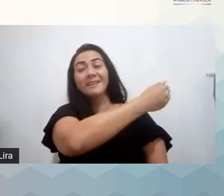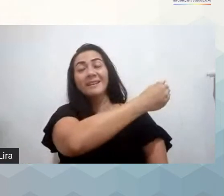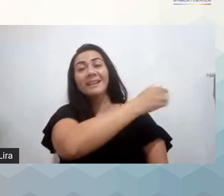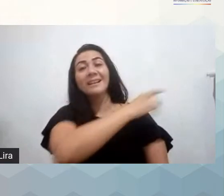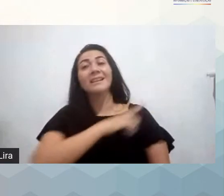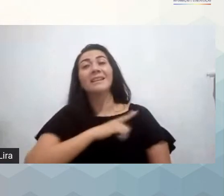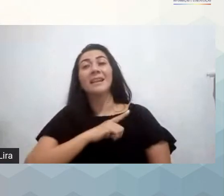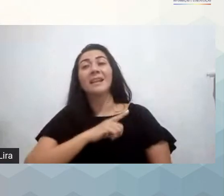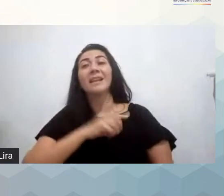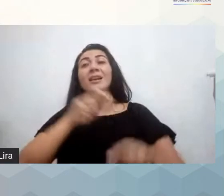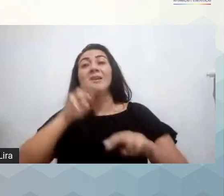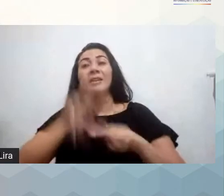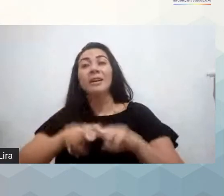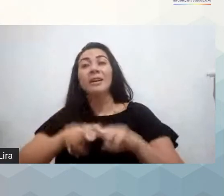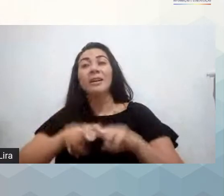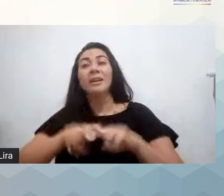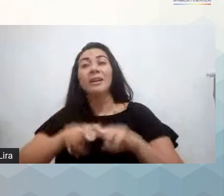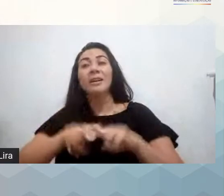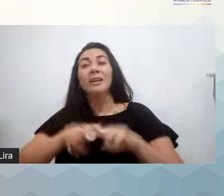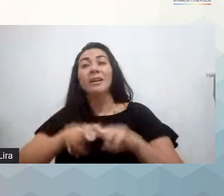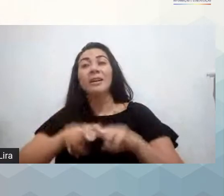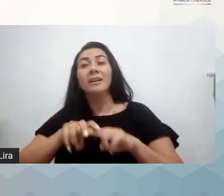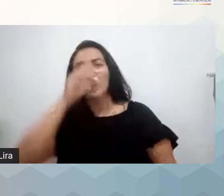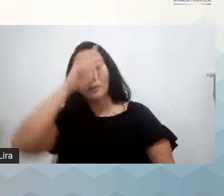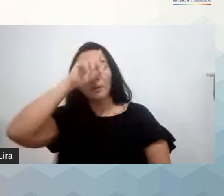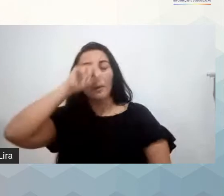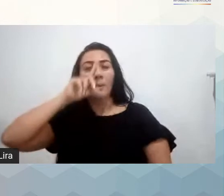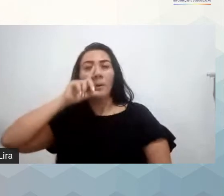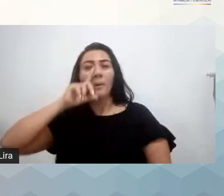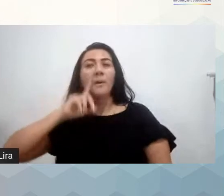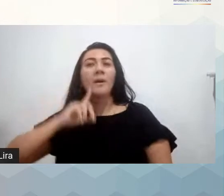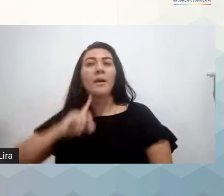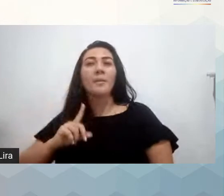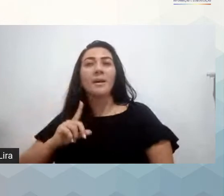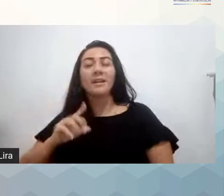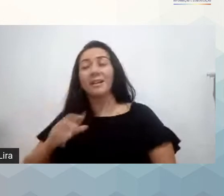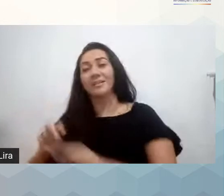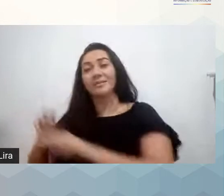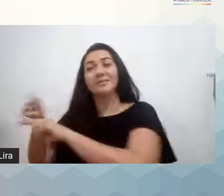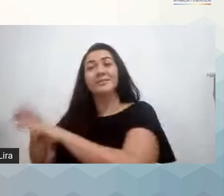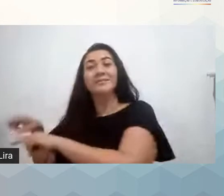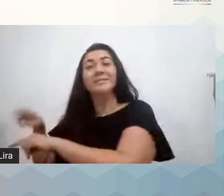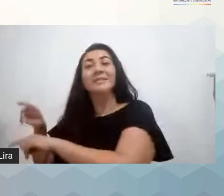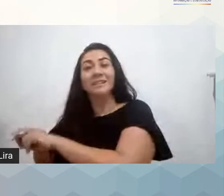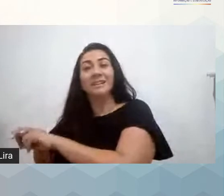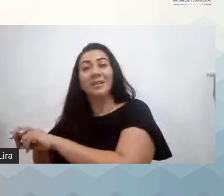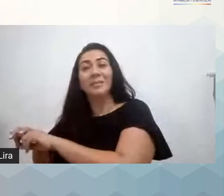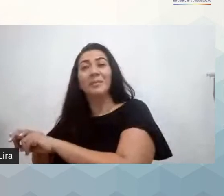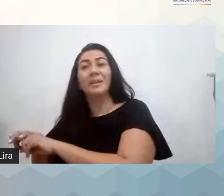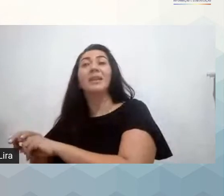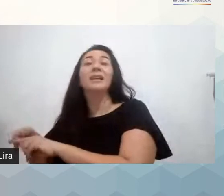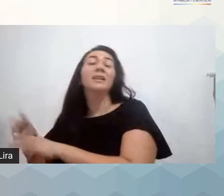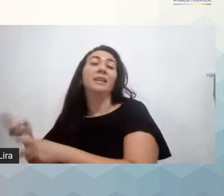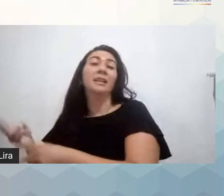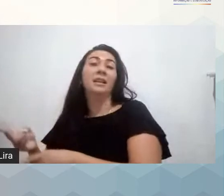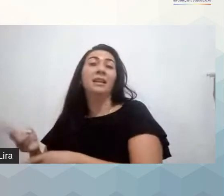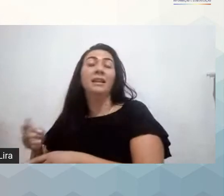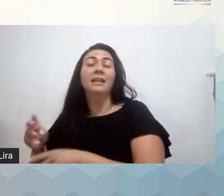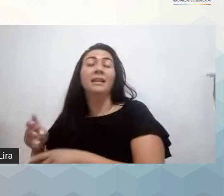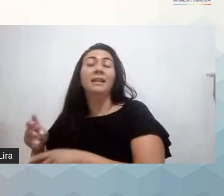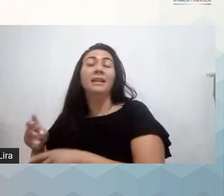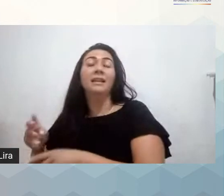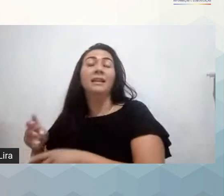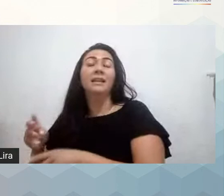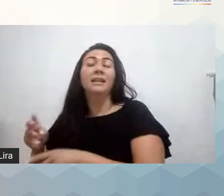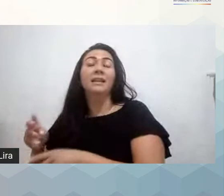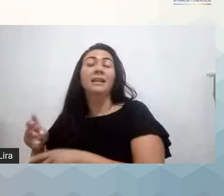cadeira amarela e na parte esquerda de mim eu tenho uma poltrona também na